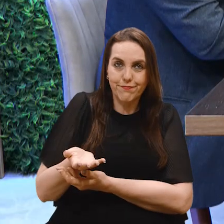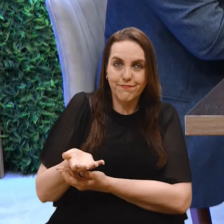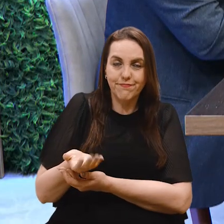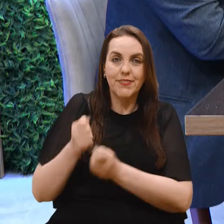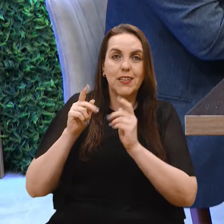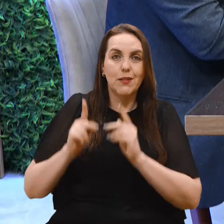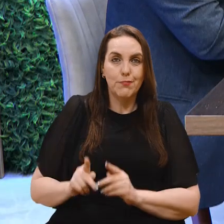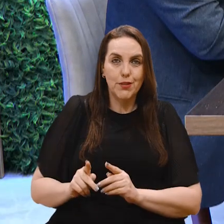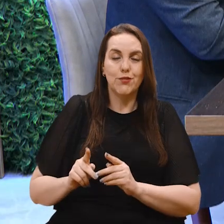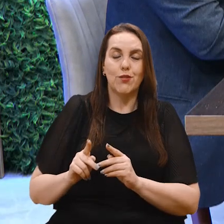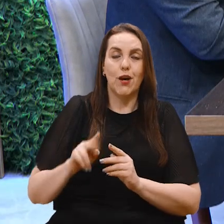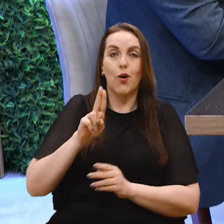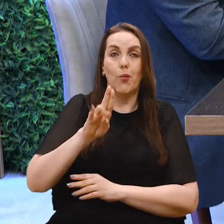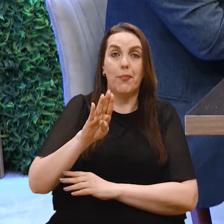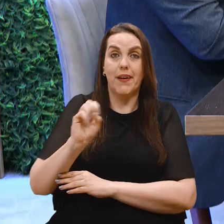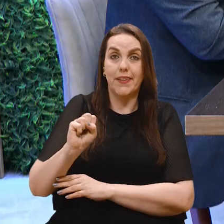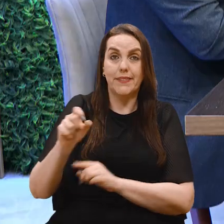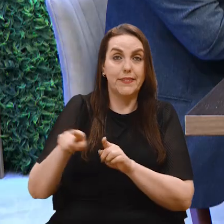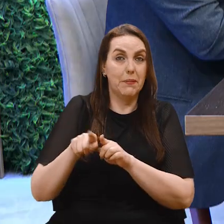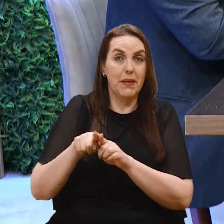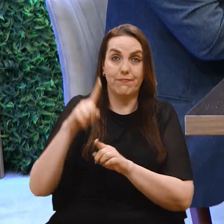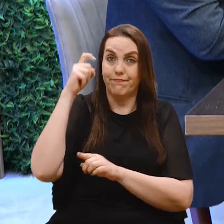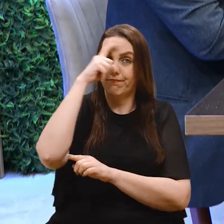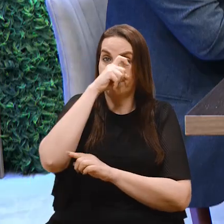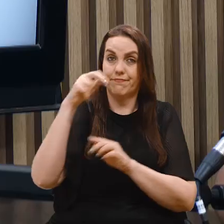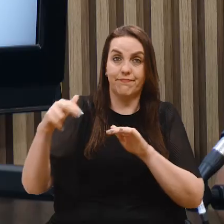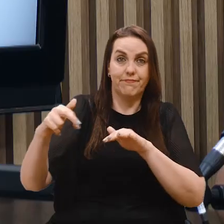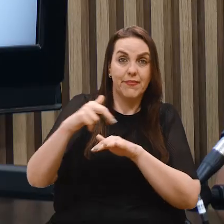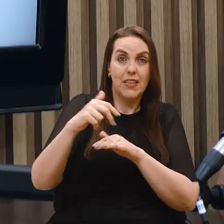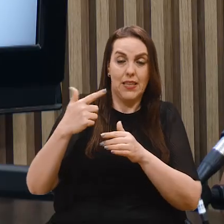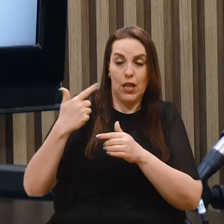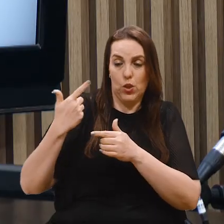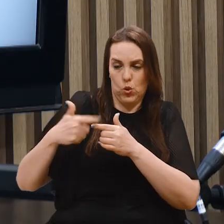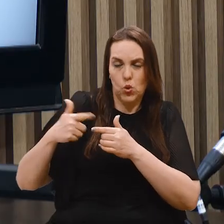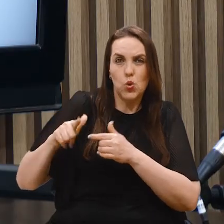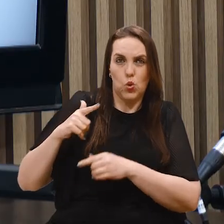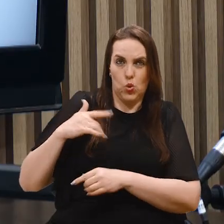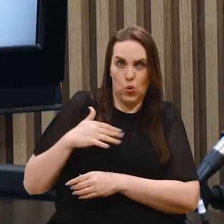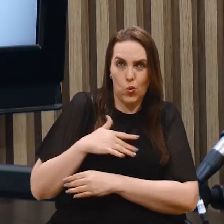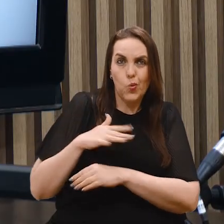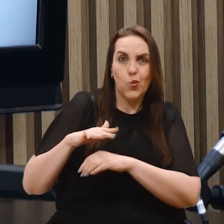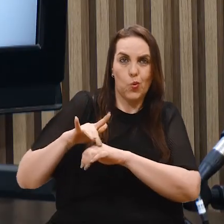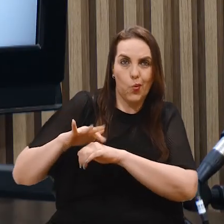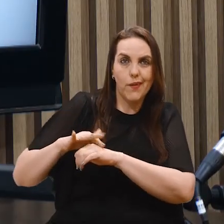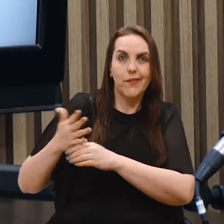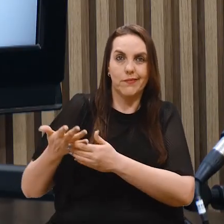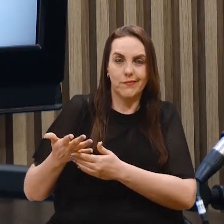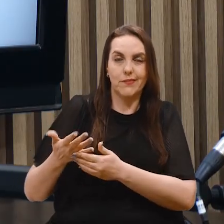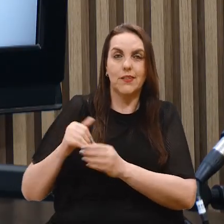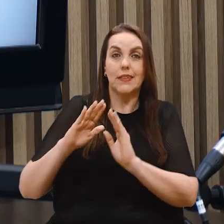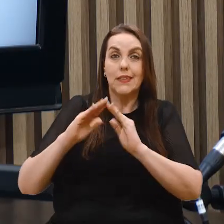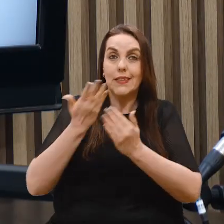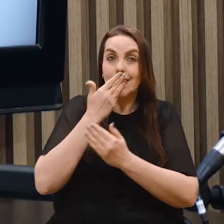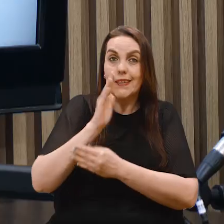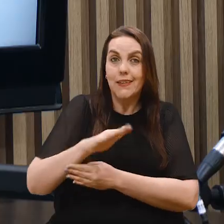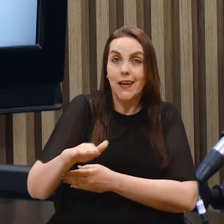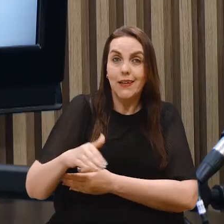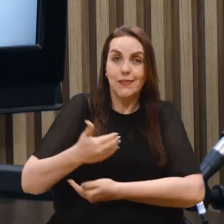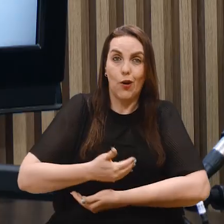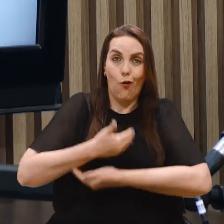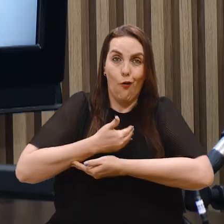posto de saúde que tá com alguma debilidade para estar indo no posto de saúde. É creche com as crianças de colo,